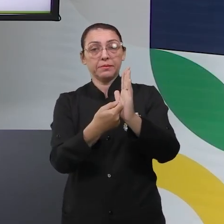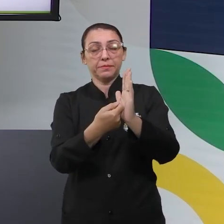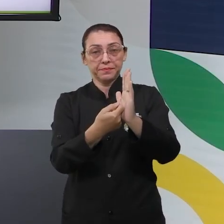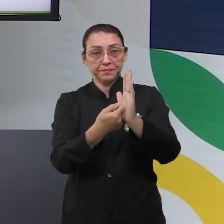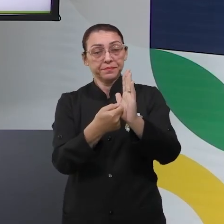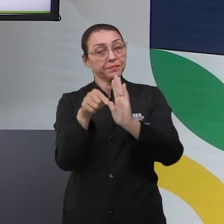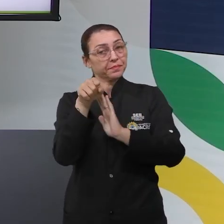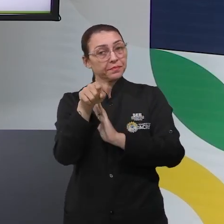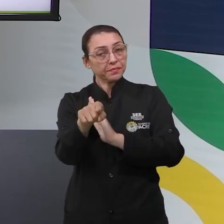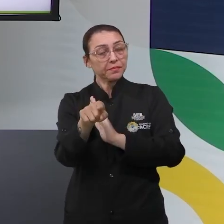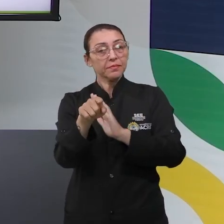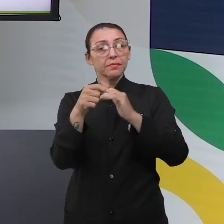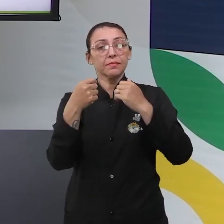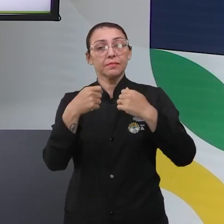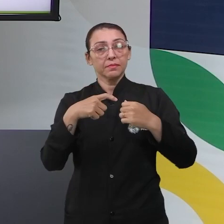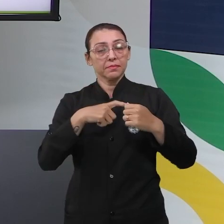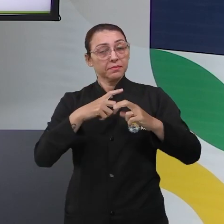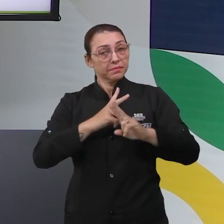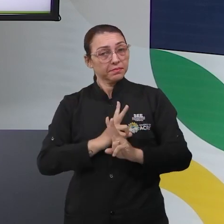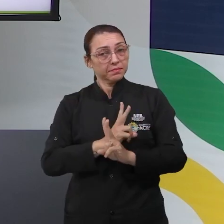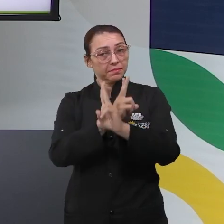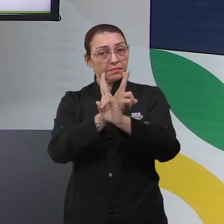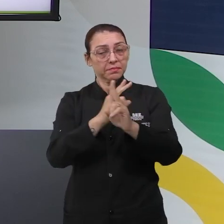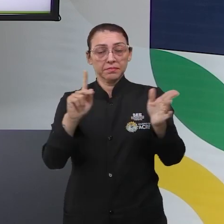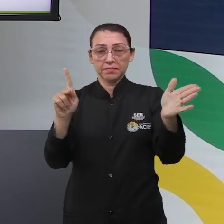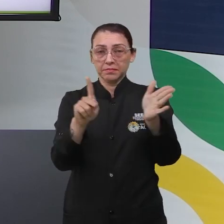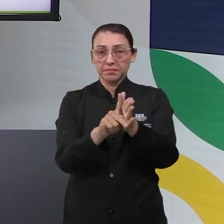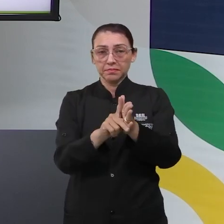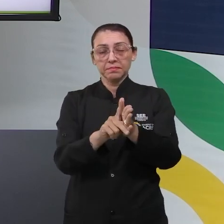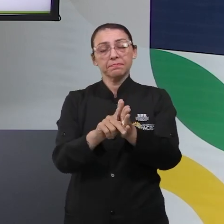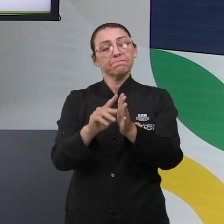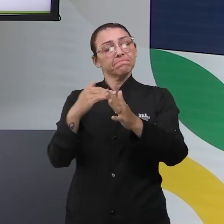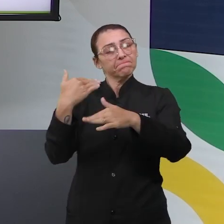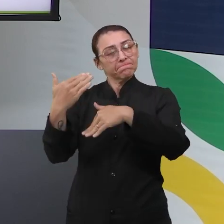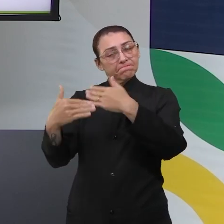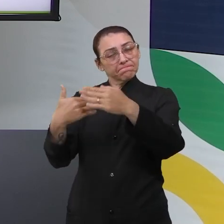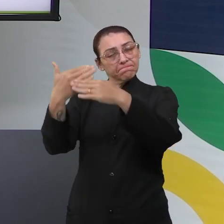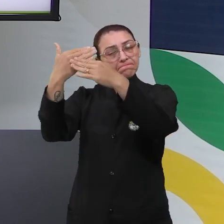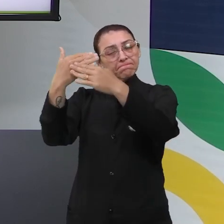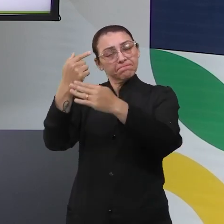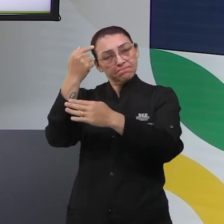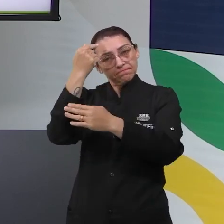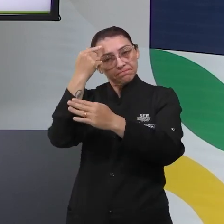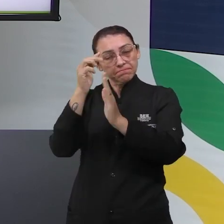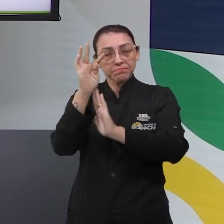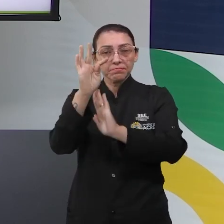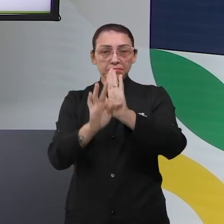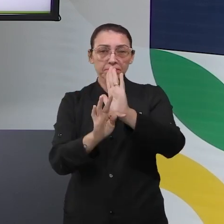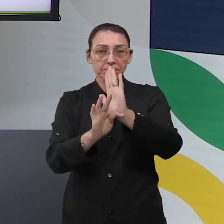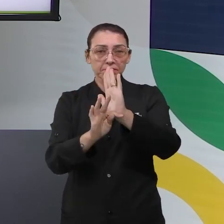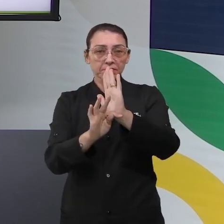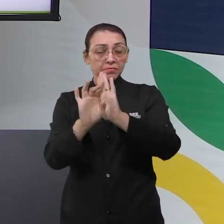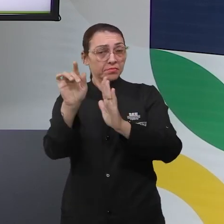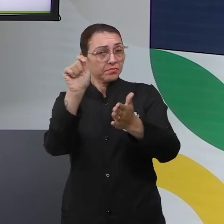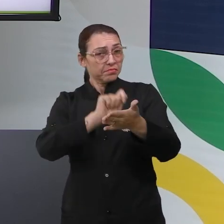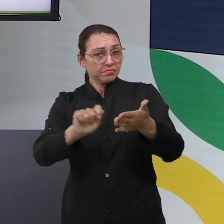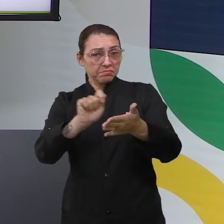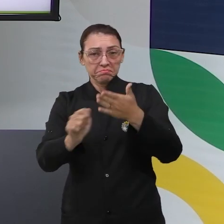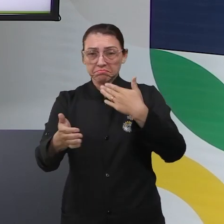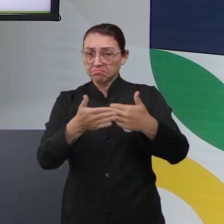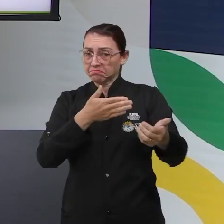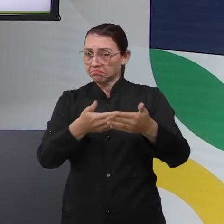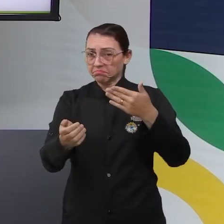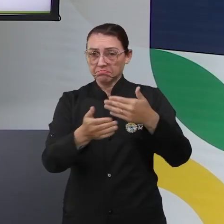seja, você vai ter um recorte específico para você desenvolver o seu texto. Você não vai escrever qualquer